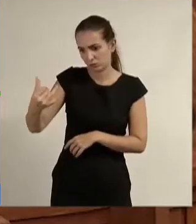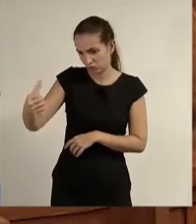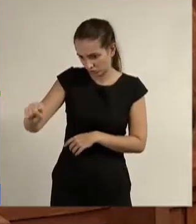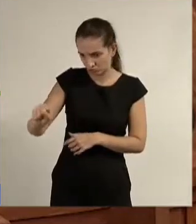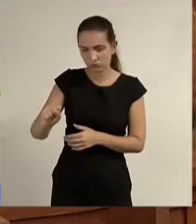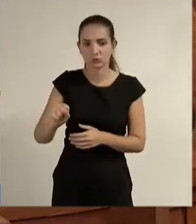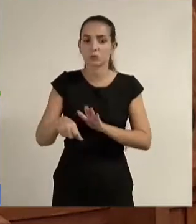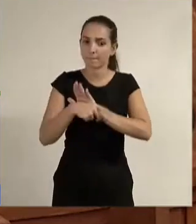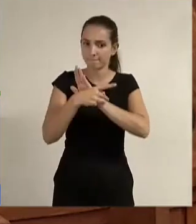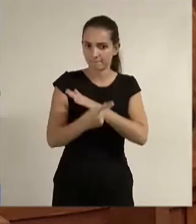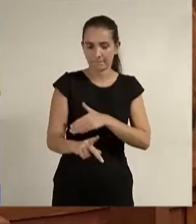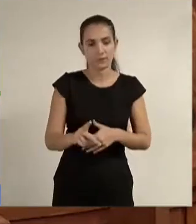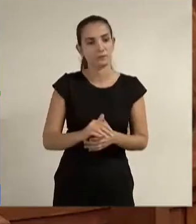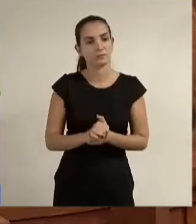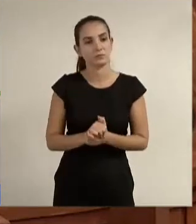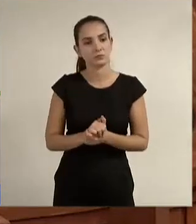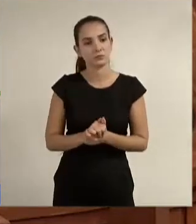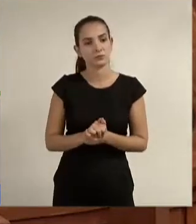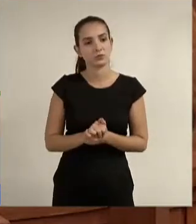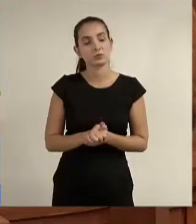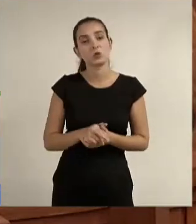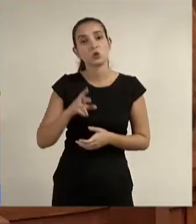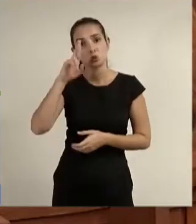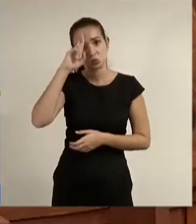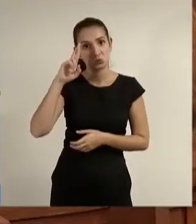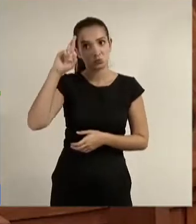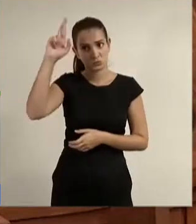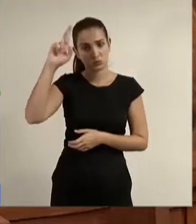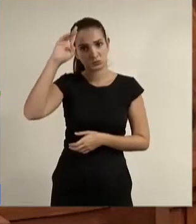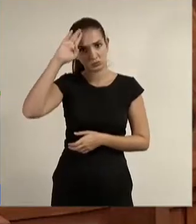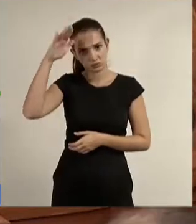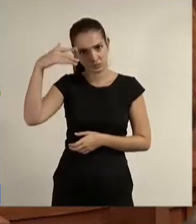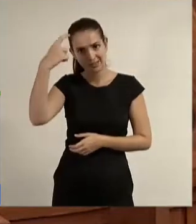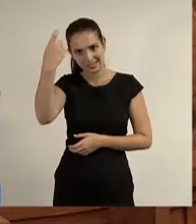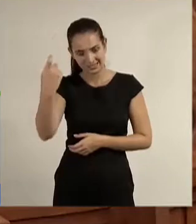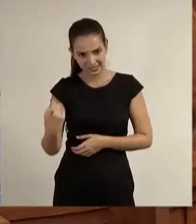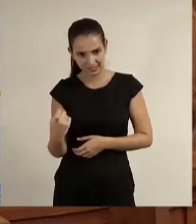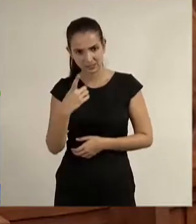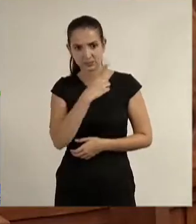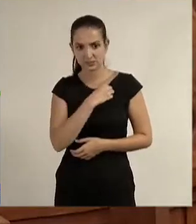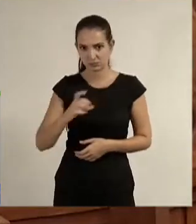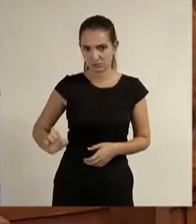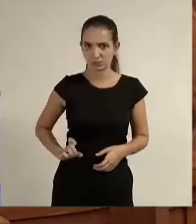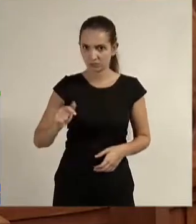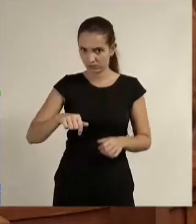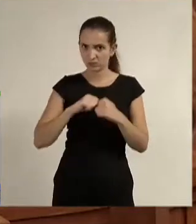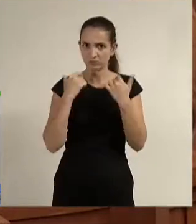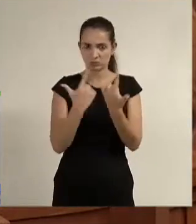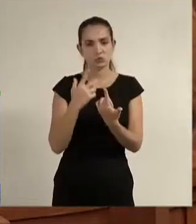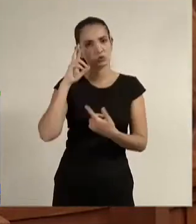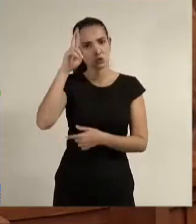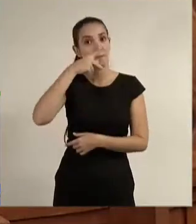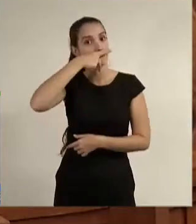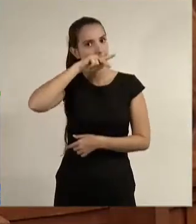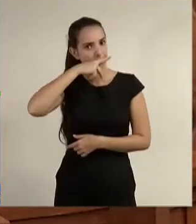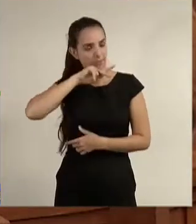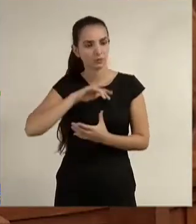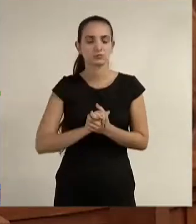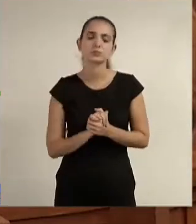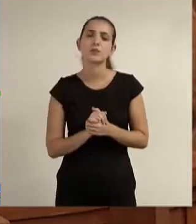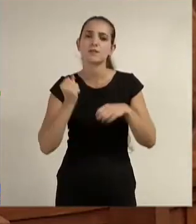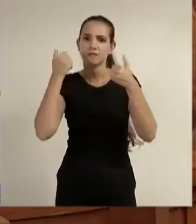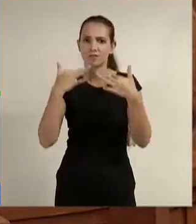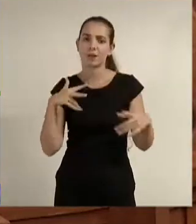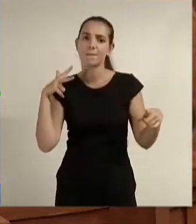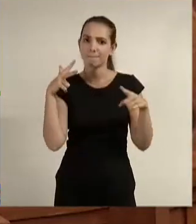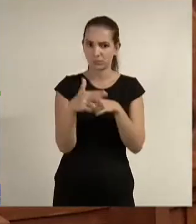119/2018, de autoria do ilustre ex-parlamentar dessa casa, deputado Paulo Ciufi, que dispõe sobre a